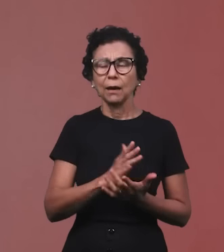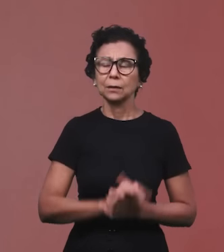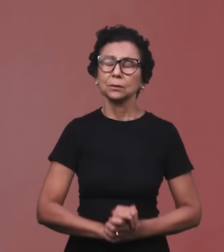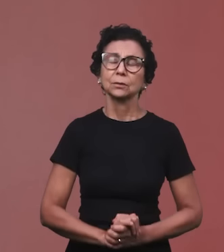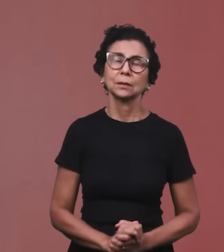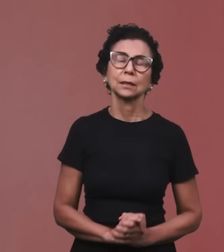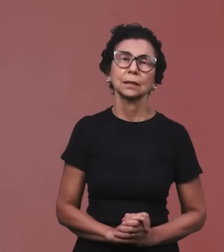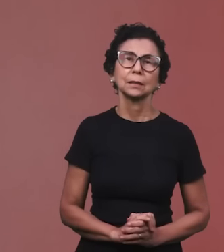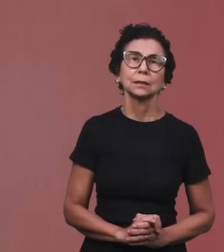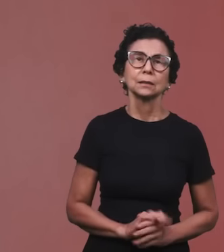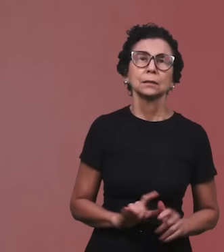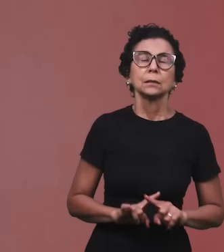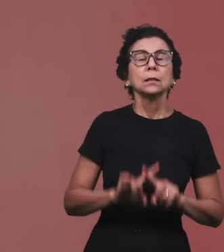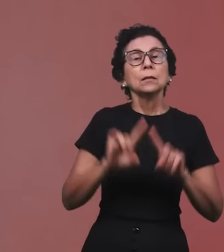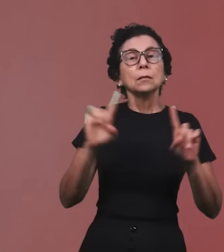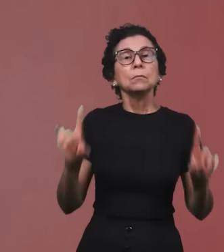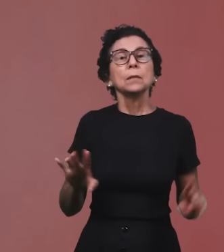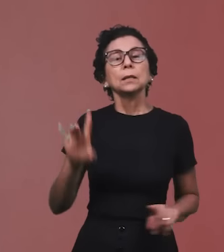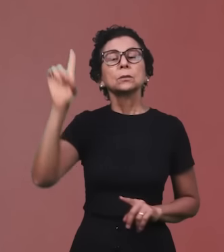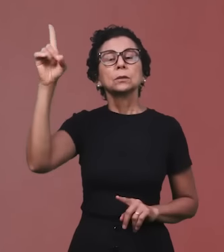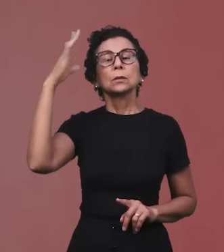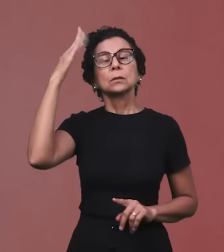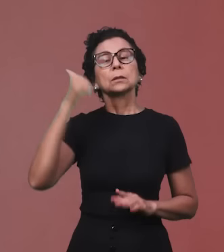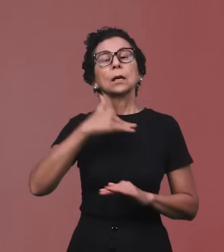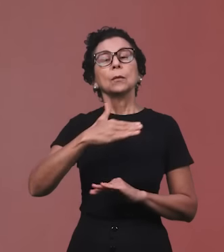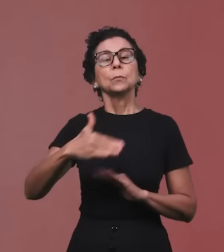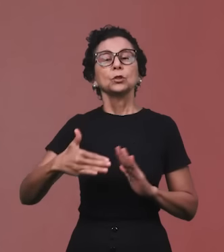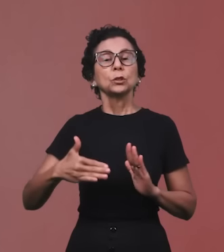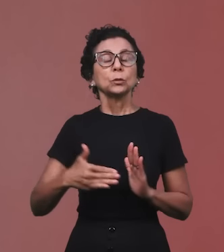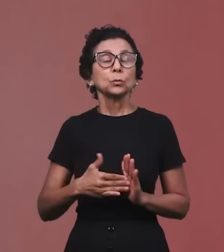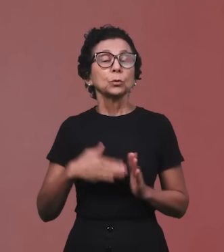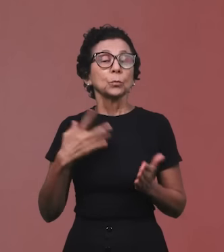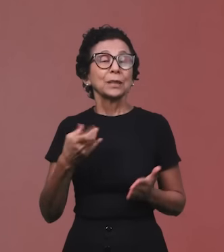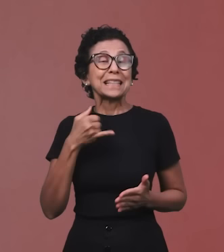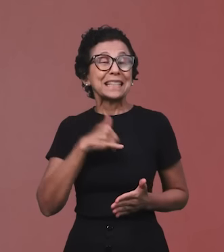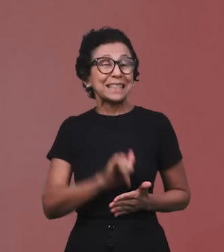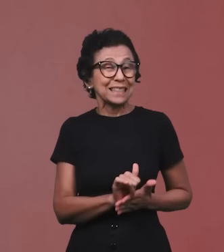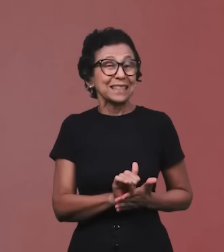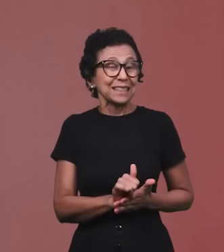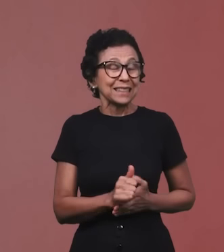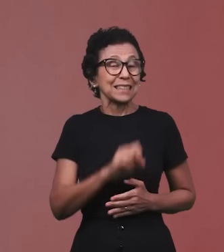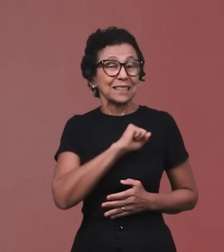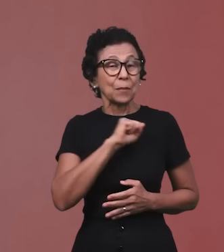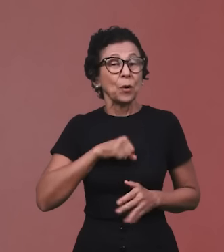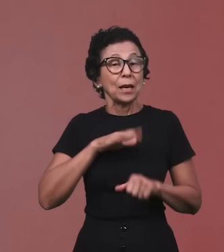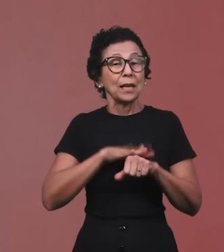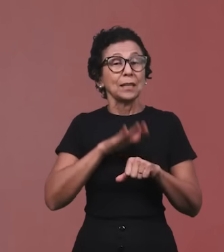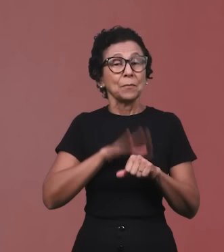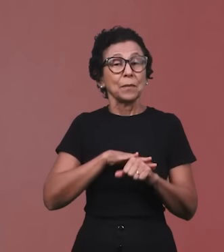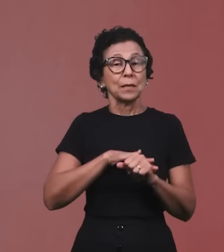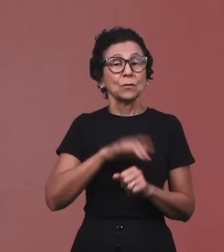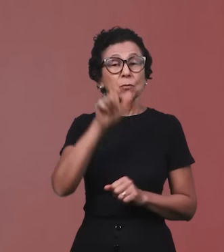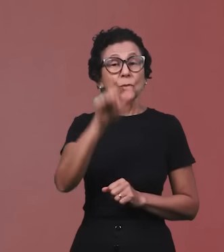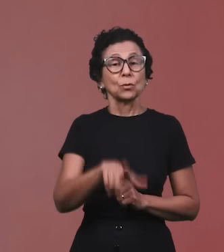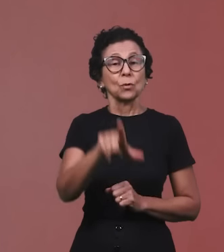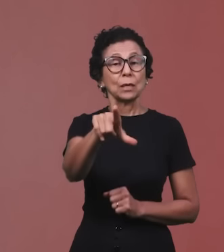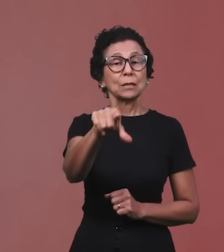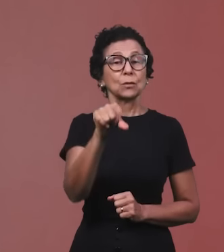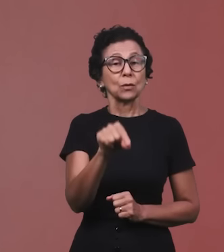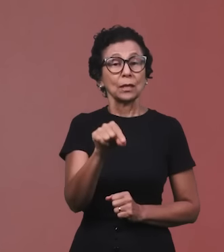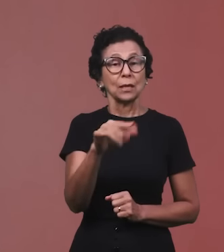do jeito que estava. Quer dizer, ia ungir uma pessoa totalmente despreparada para aquilo. Quando fala despreparada, é porque